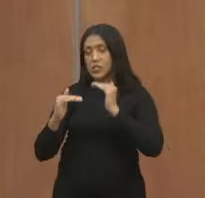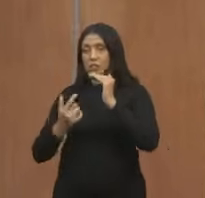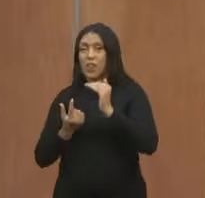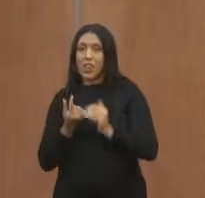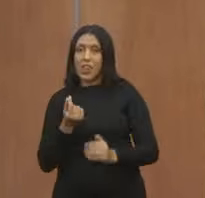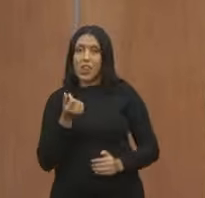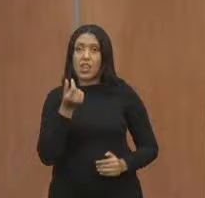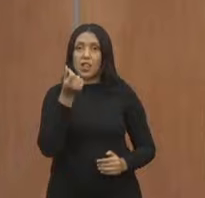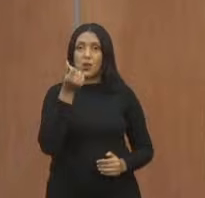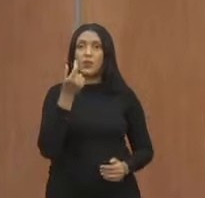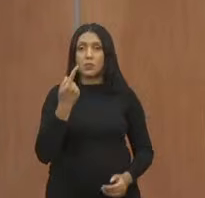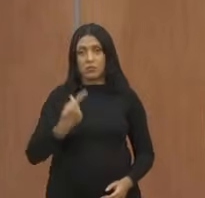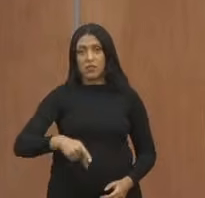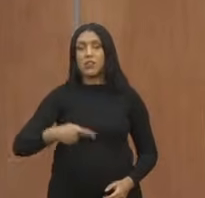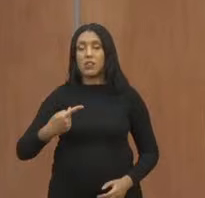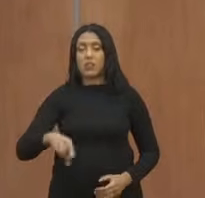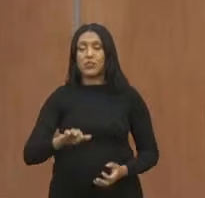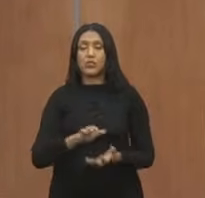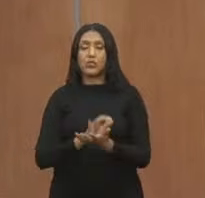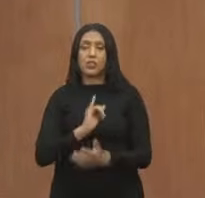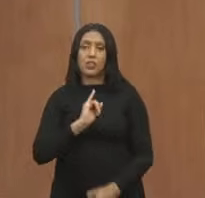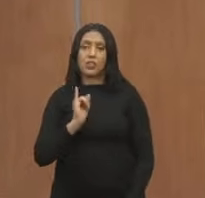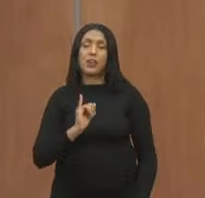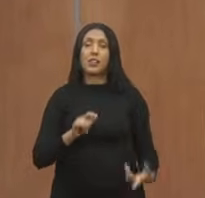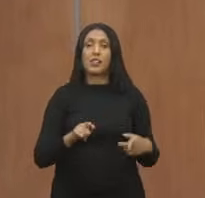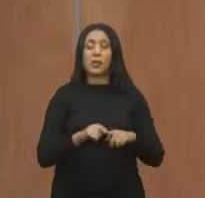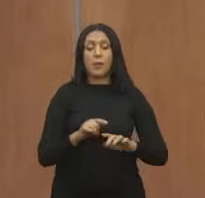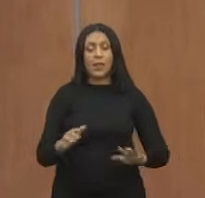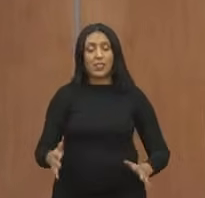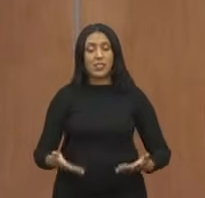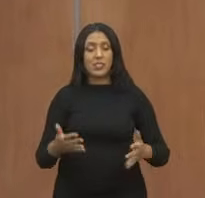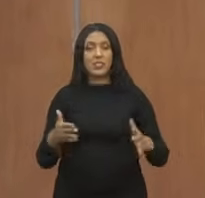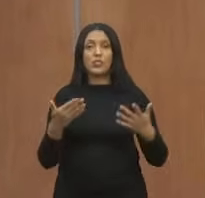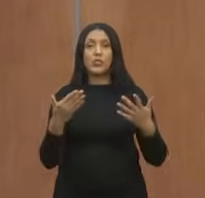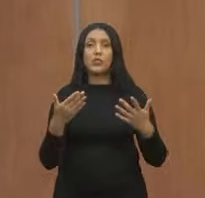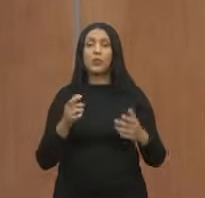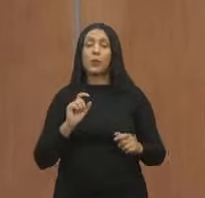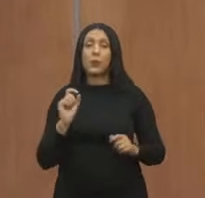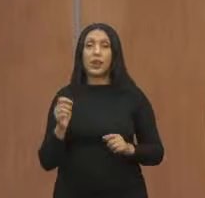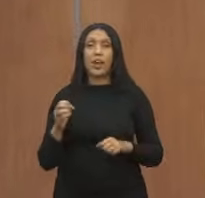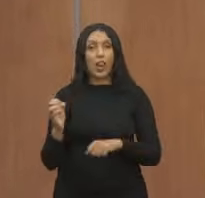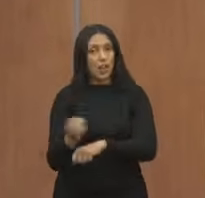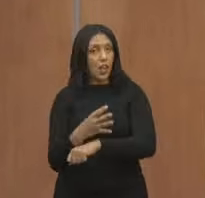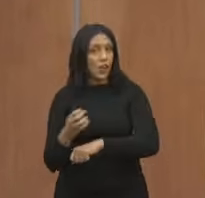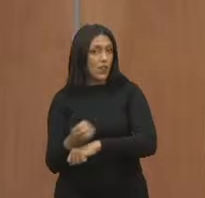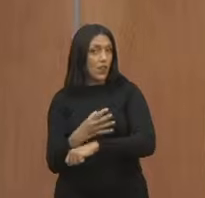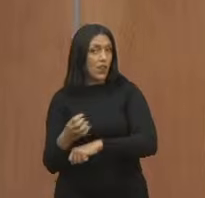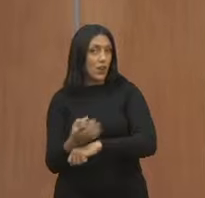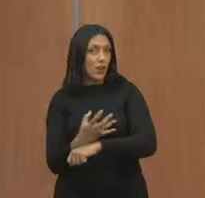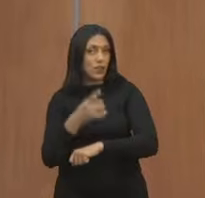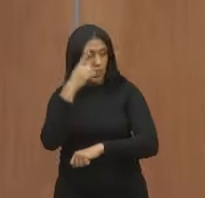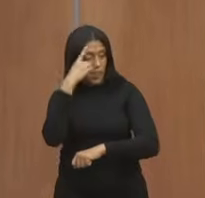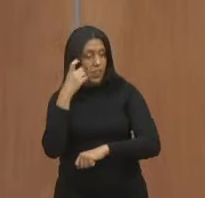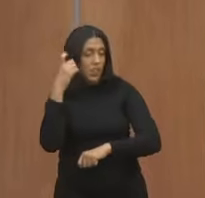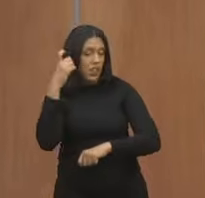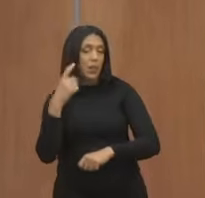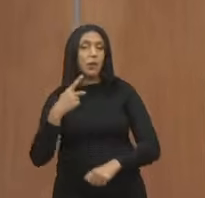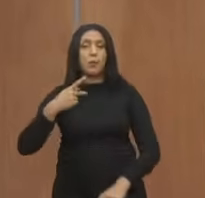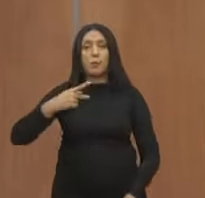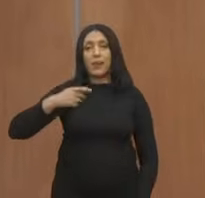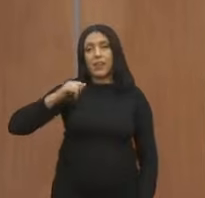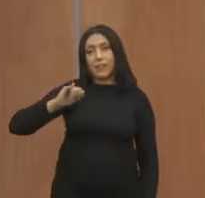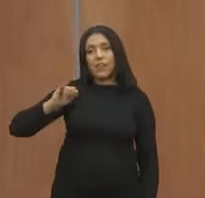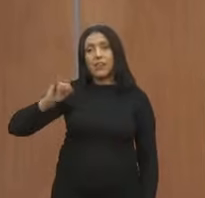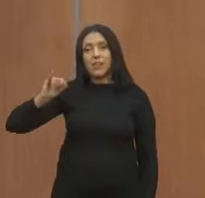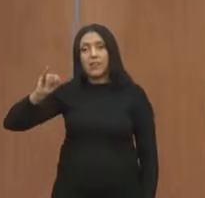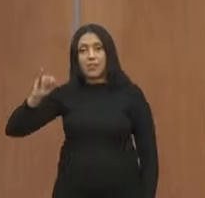à inovação por meio do programa de incentivo à inovação, o PII,